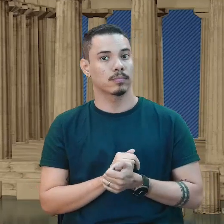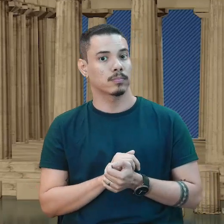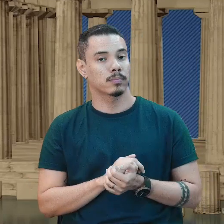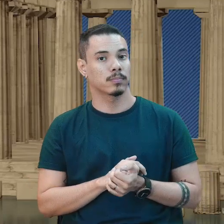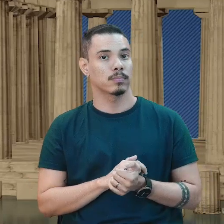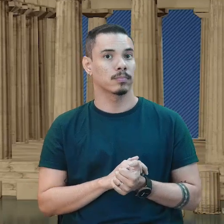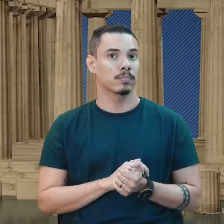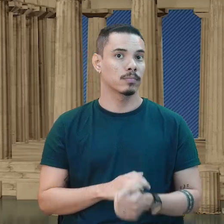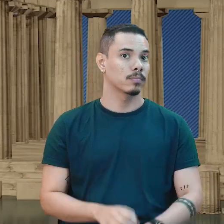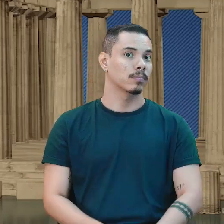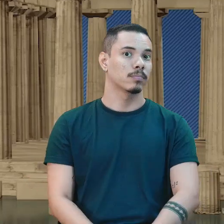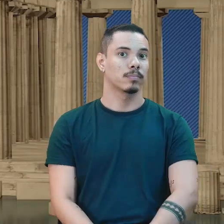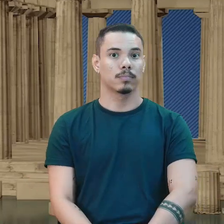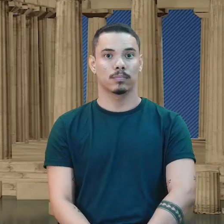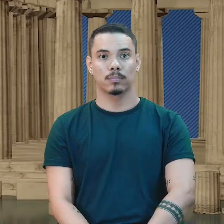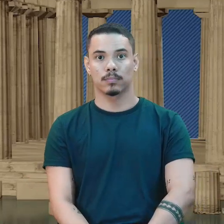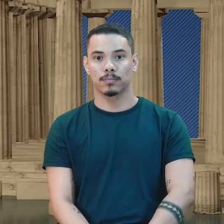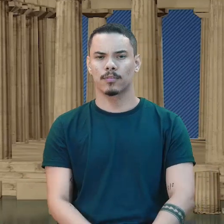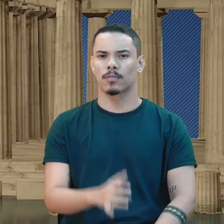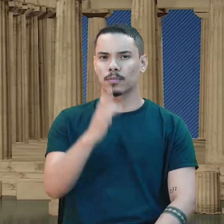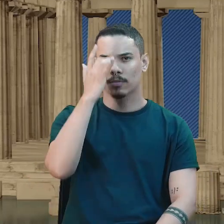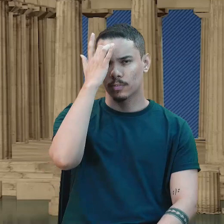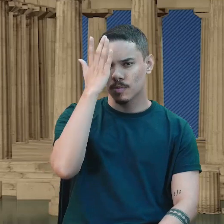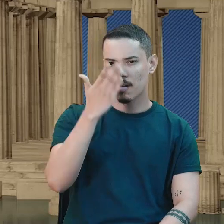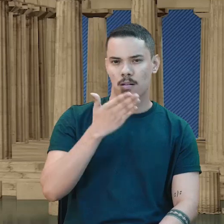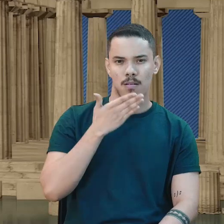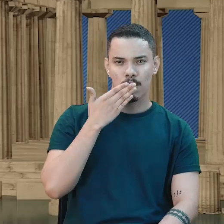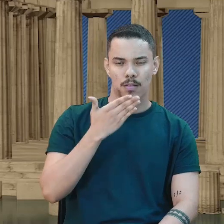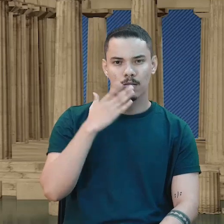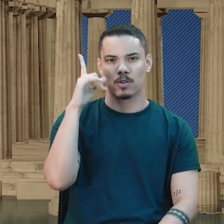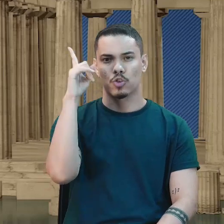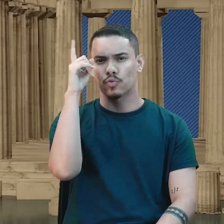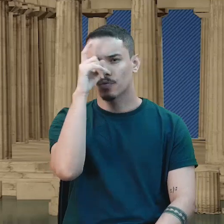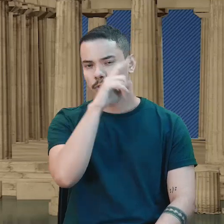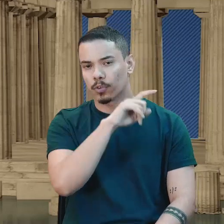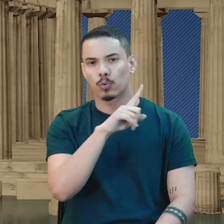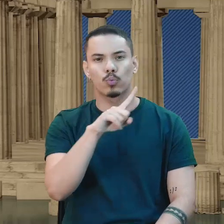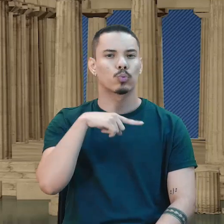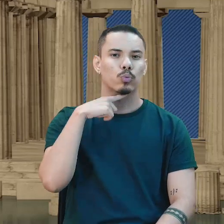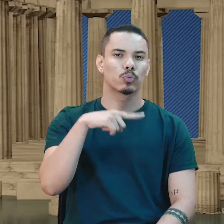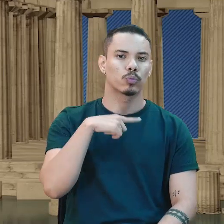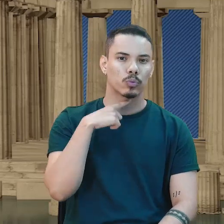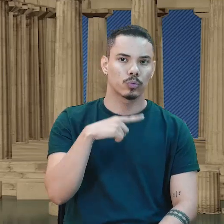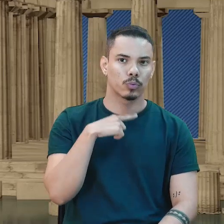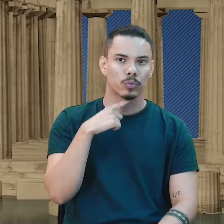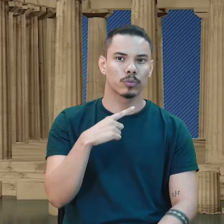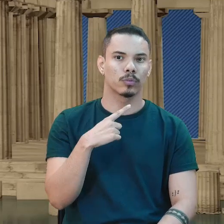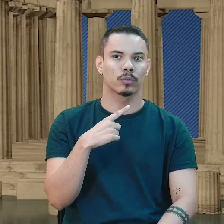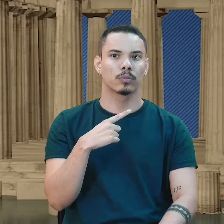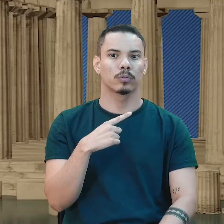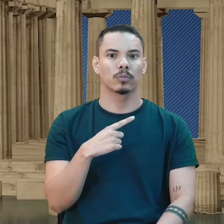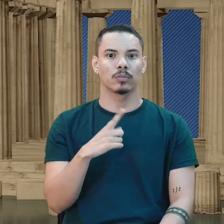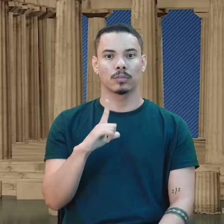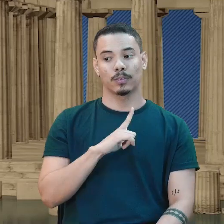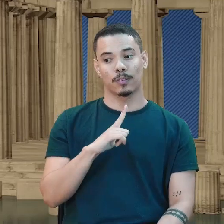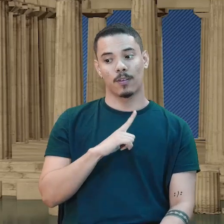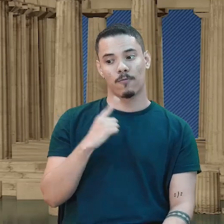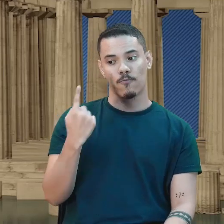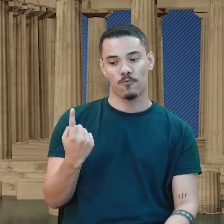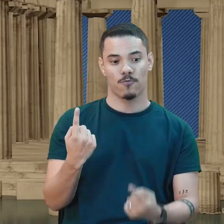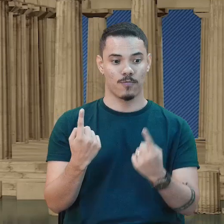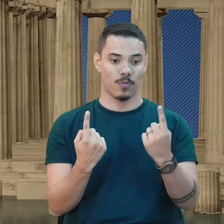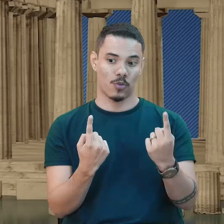questões? Elas estavam fáceis, estavam difíceis, tiveram alguma dúvida, ficaram entre uma alternativa